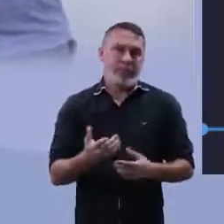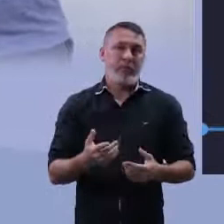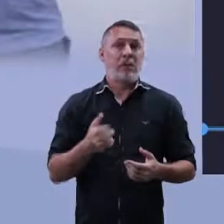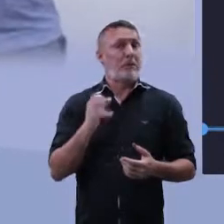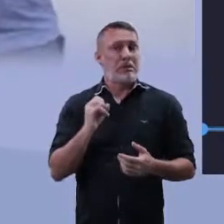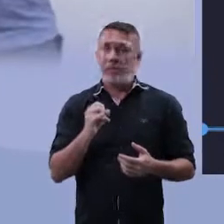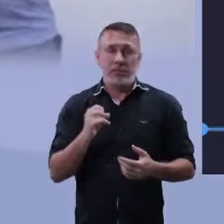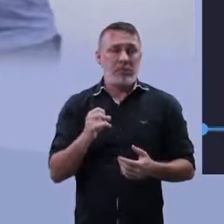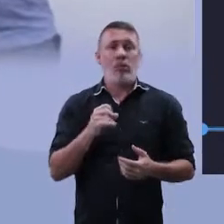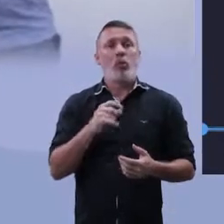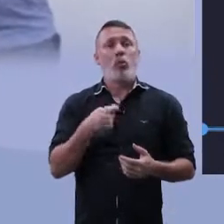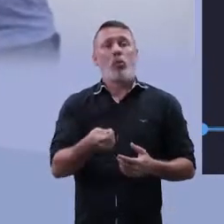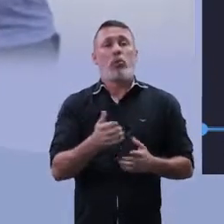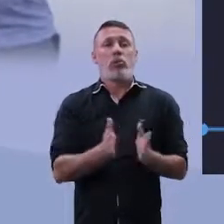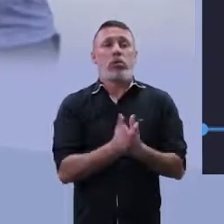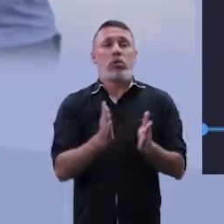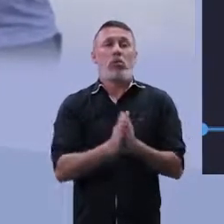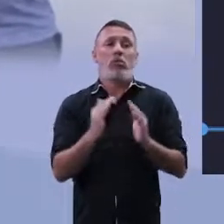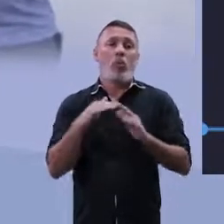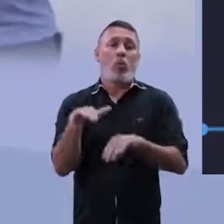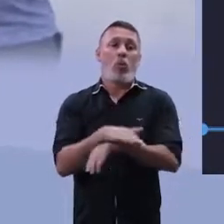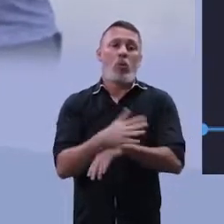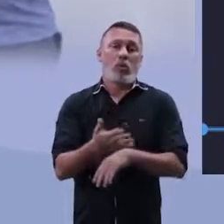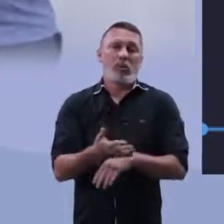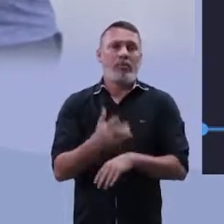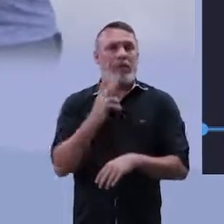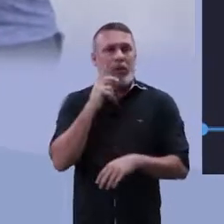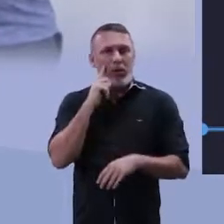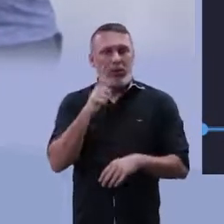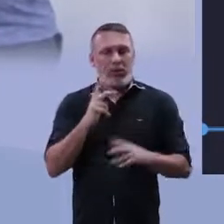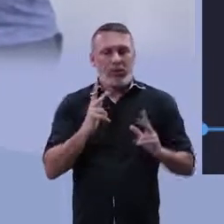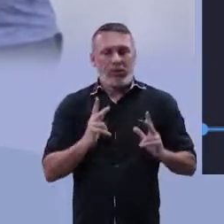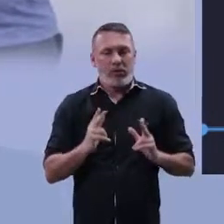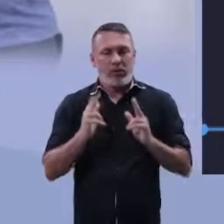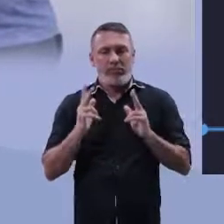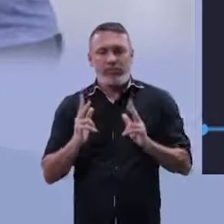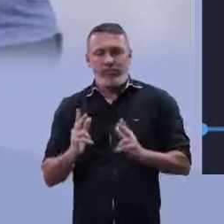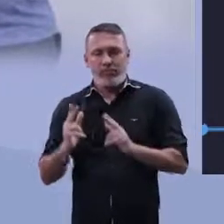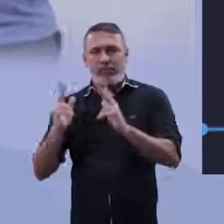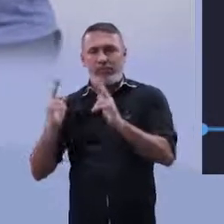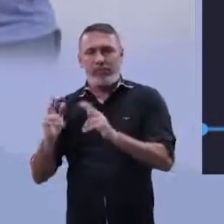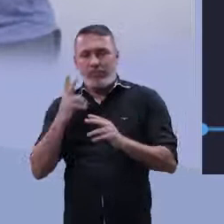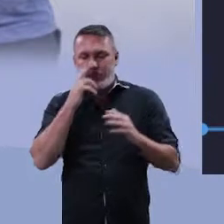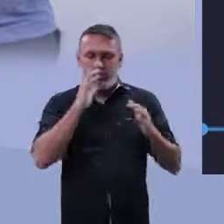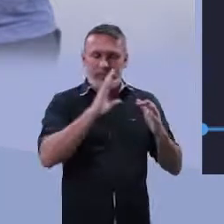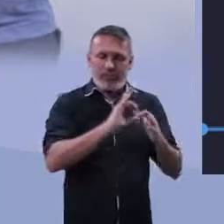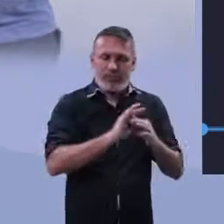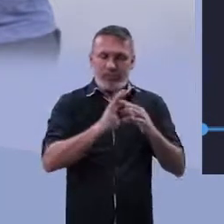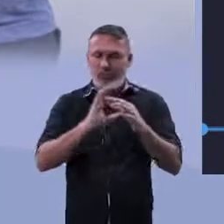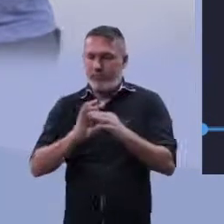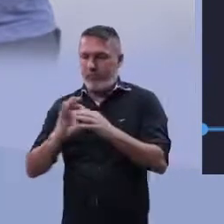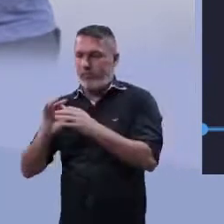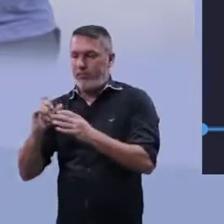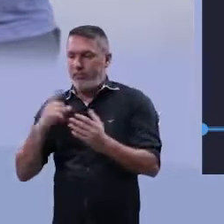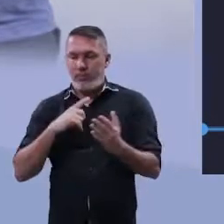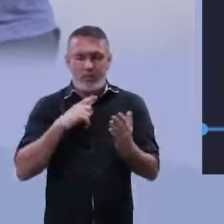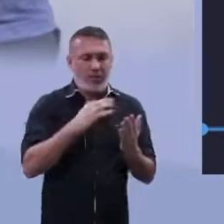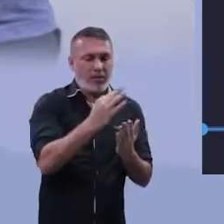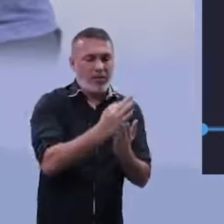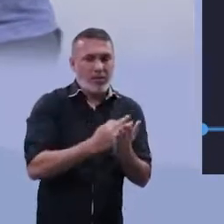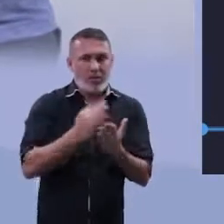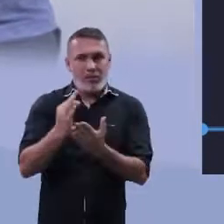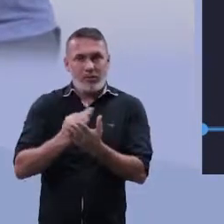que ele vai viver na miséria. Então, olha como que o recorte temático, o recorte, né, do texto de